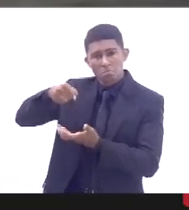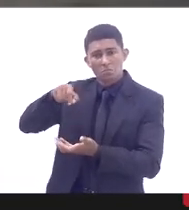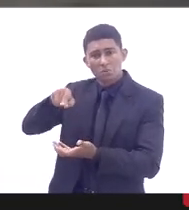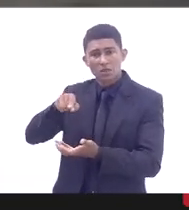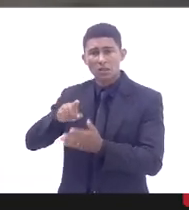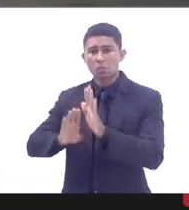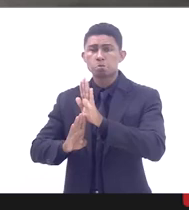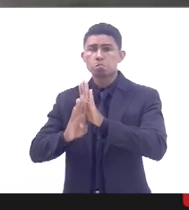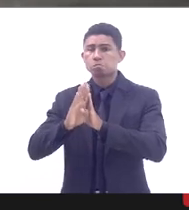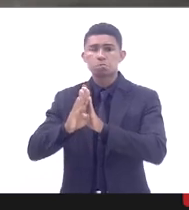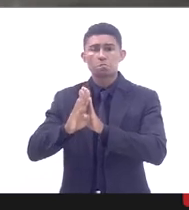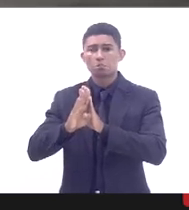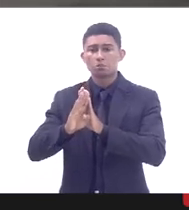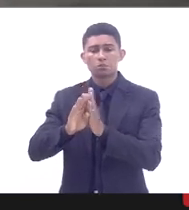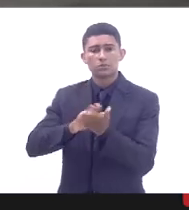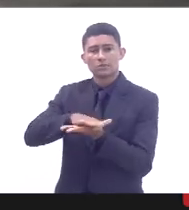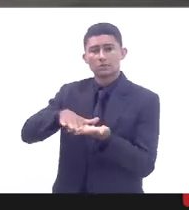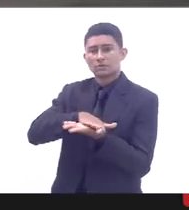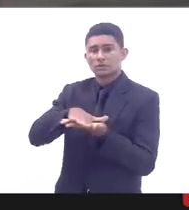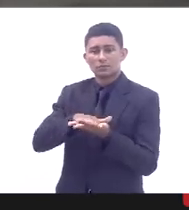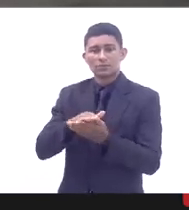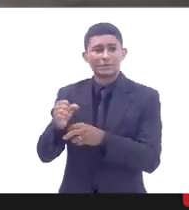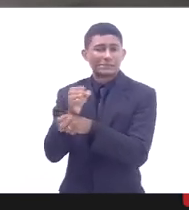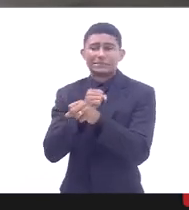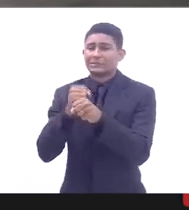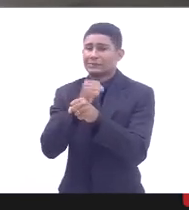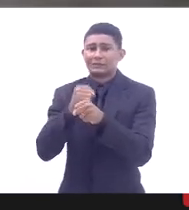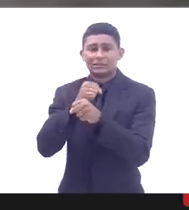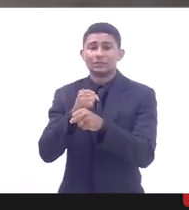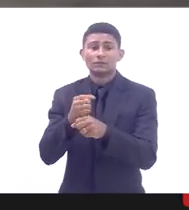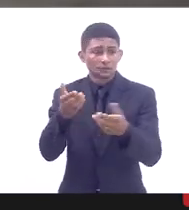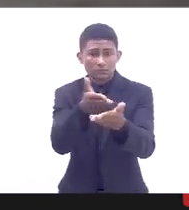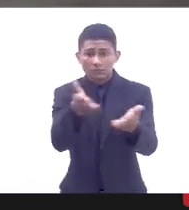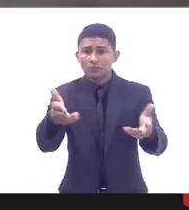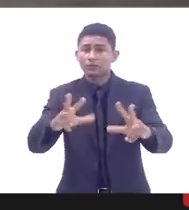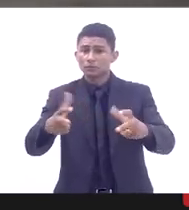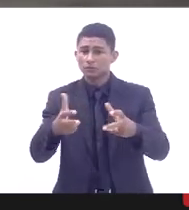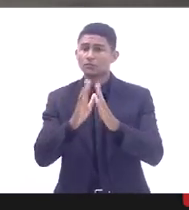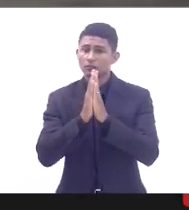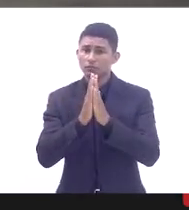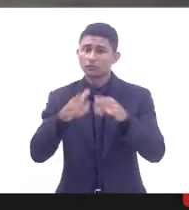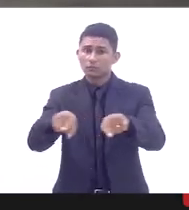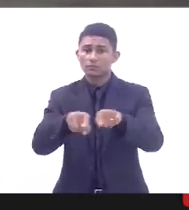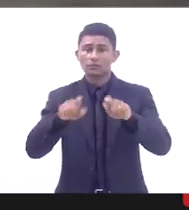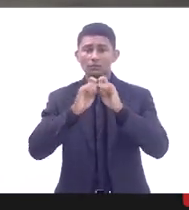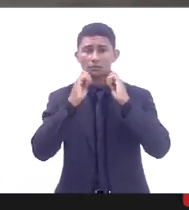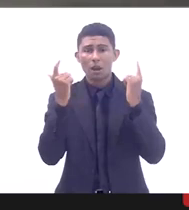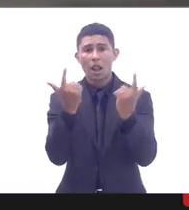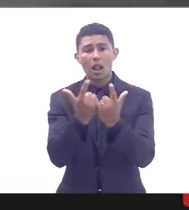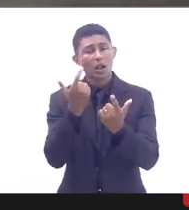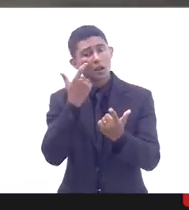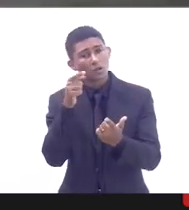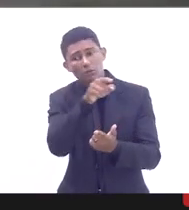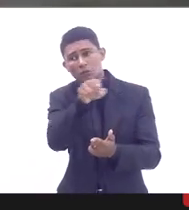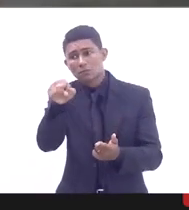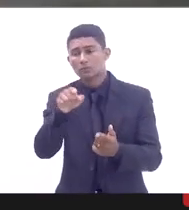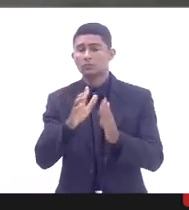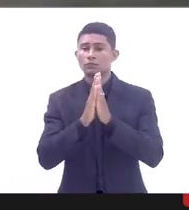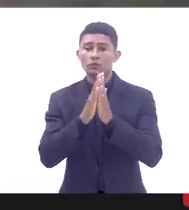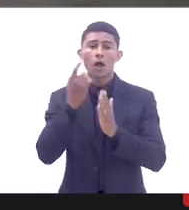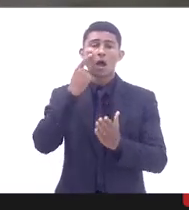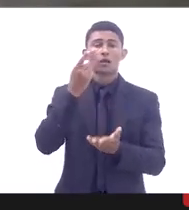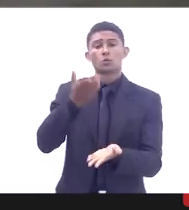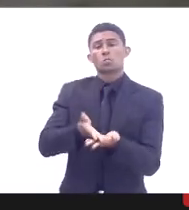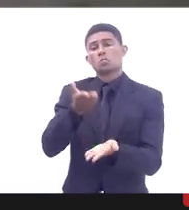muitos anos e essa é uma questão que a gente quer levar para cá pré-condição para que a comissão possa levar ao plenário nós nos dispusemos a apresentar o